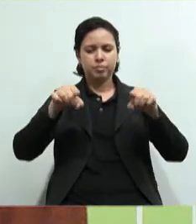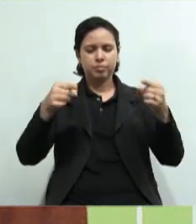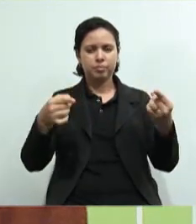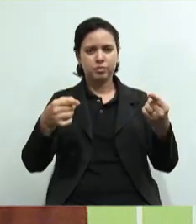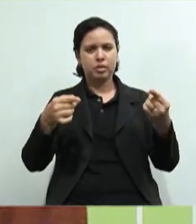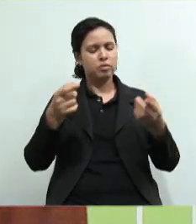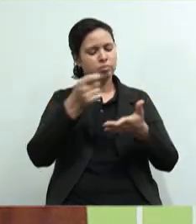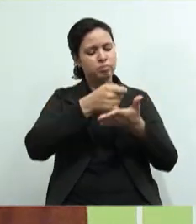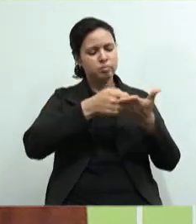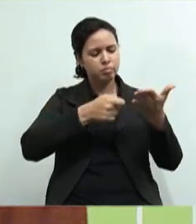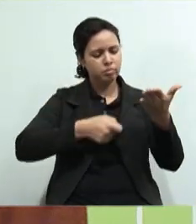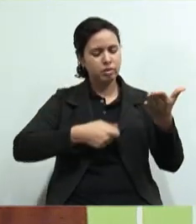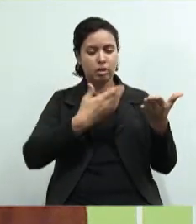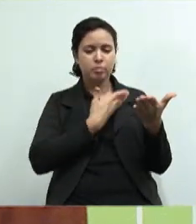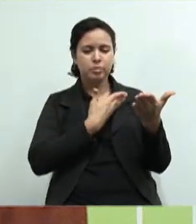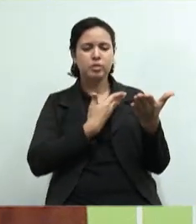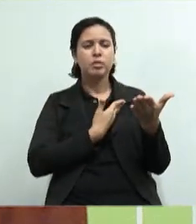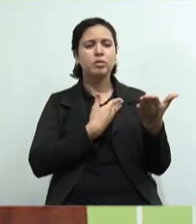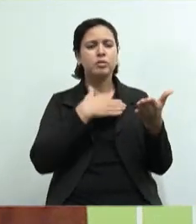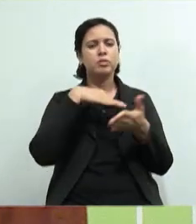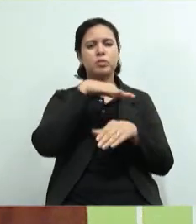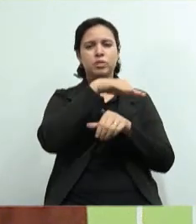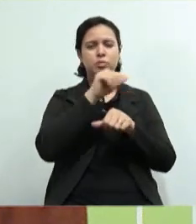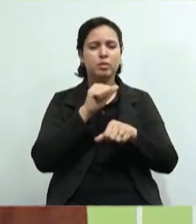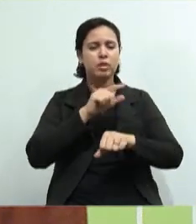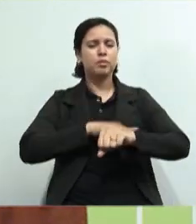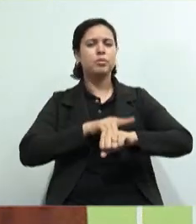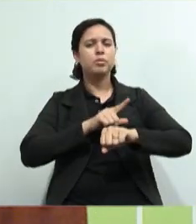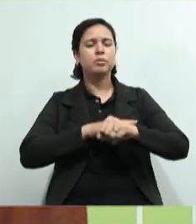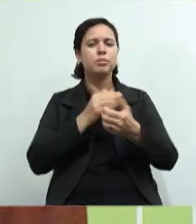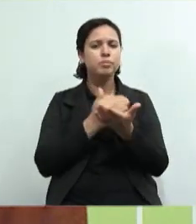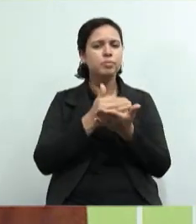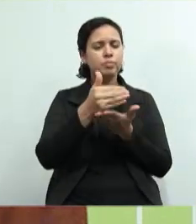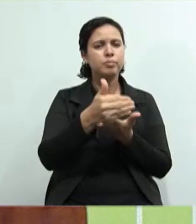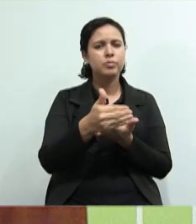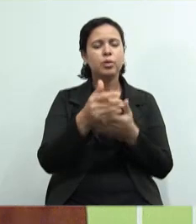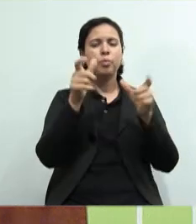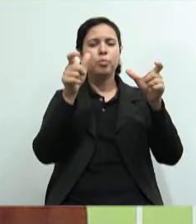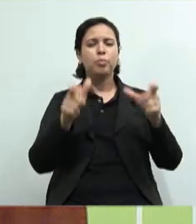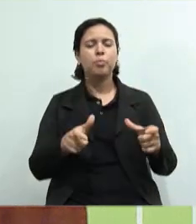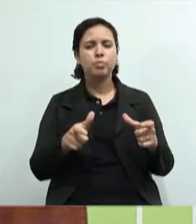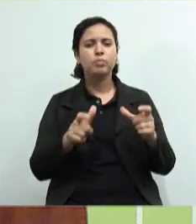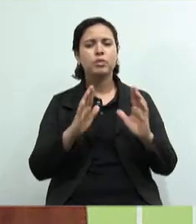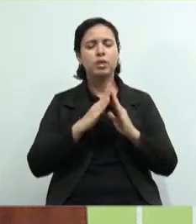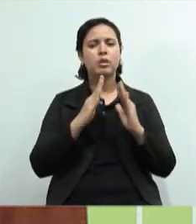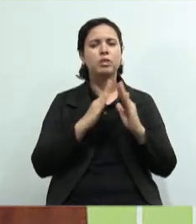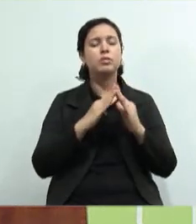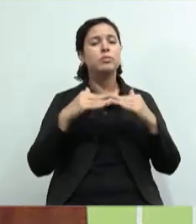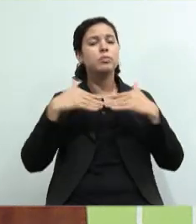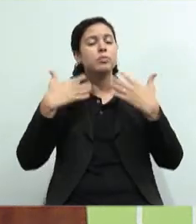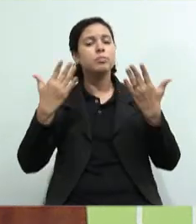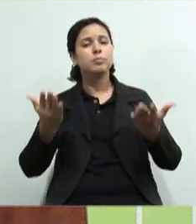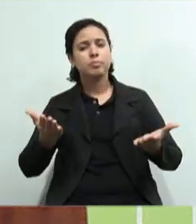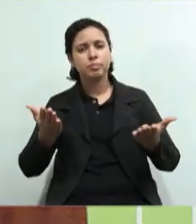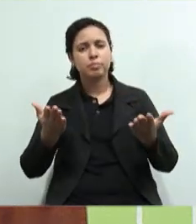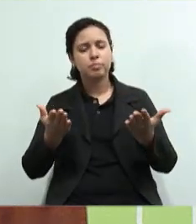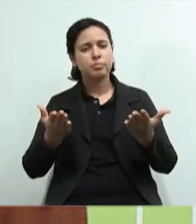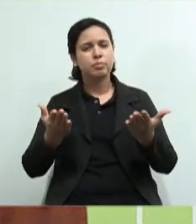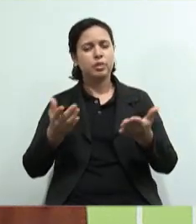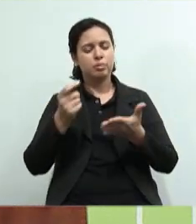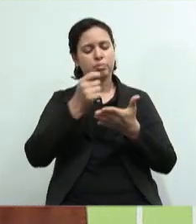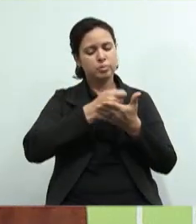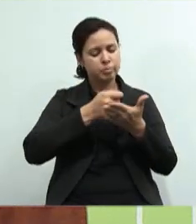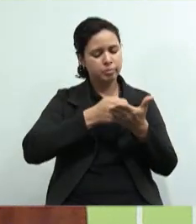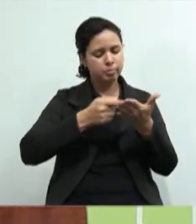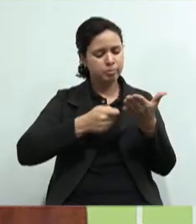lista, olha, o que, que nós vamos fazer, que horas vai começar, onde vai ser, quando vai ser,